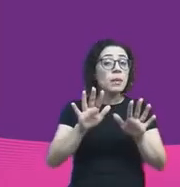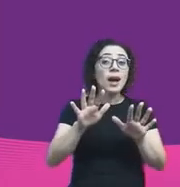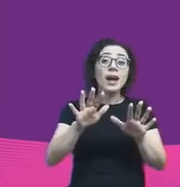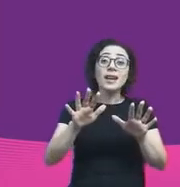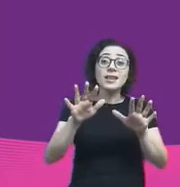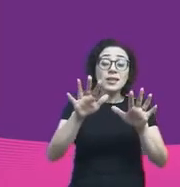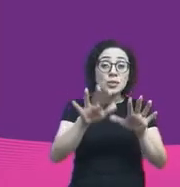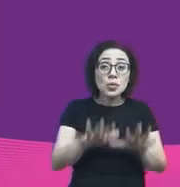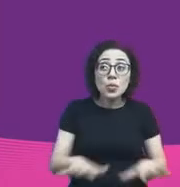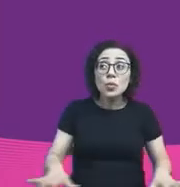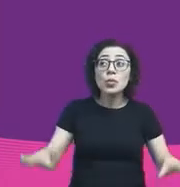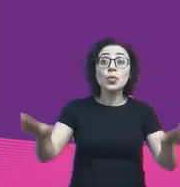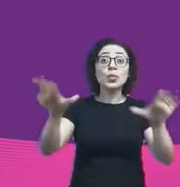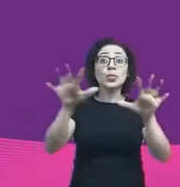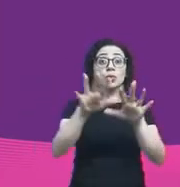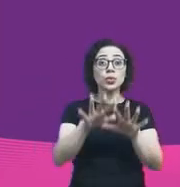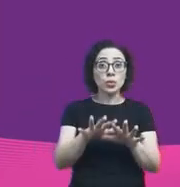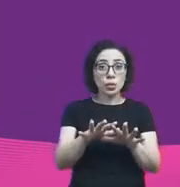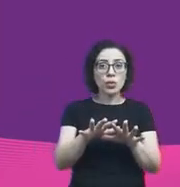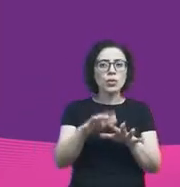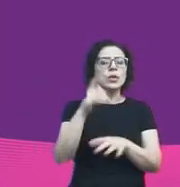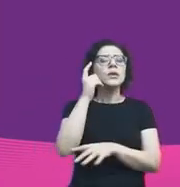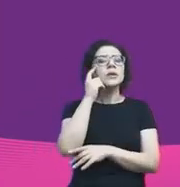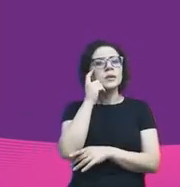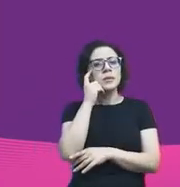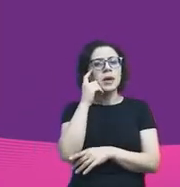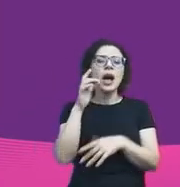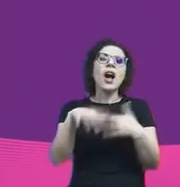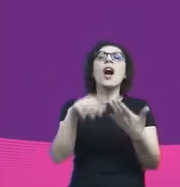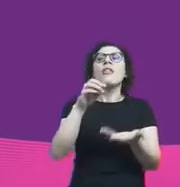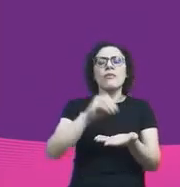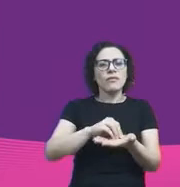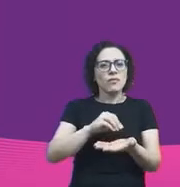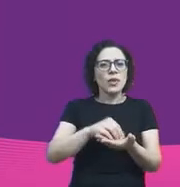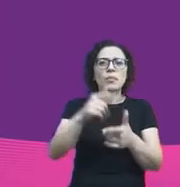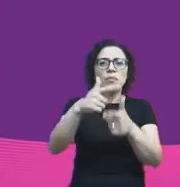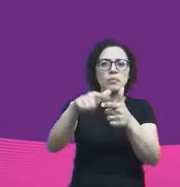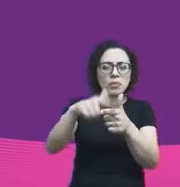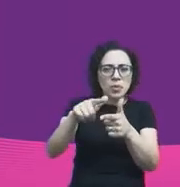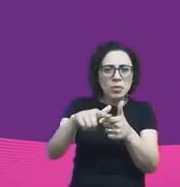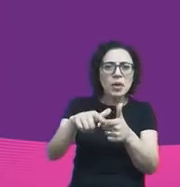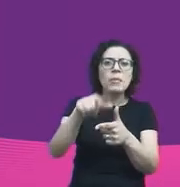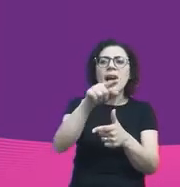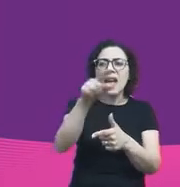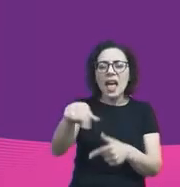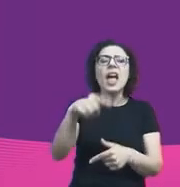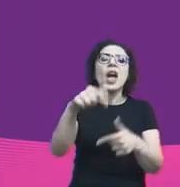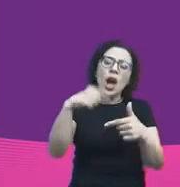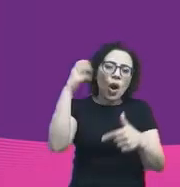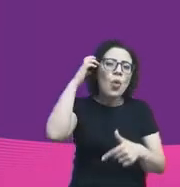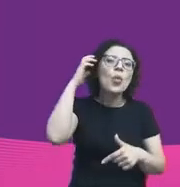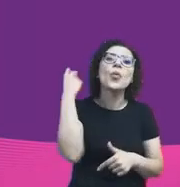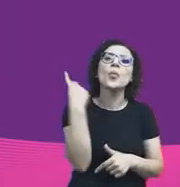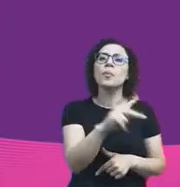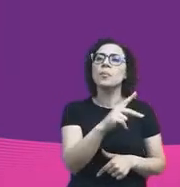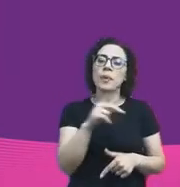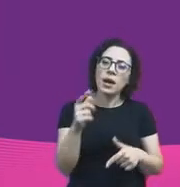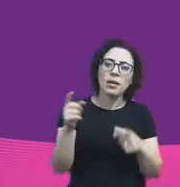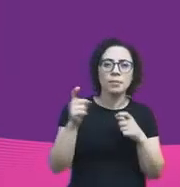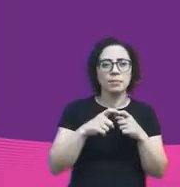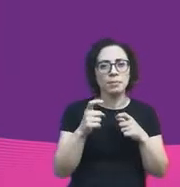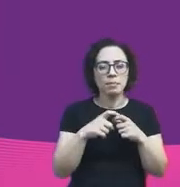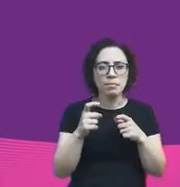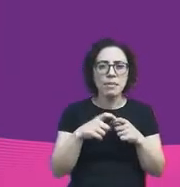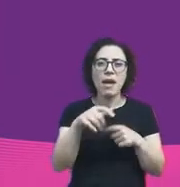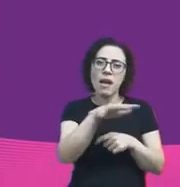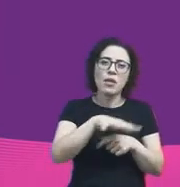muitas vezes as pessoas acham que o problema do sistema, quando talvez esse problema esteja nos médicos ou nos profissionais de saúde, e que isso se